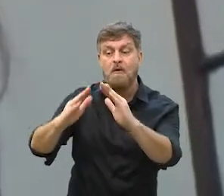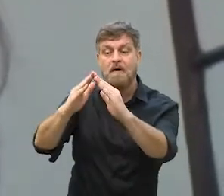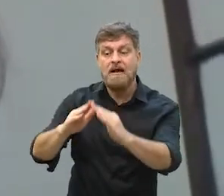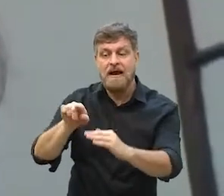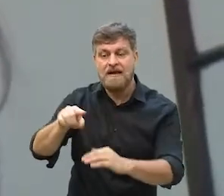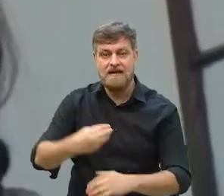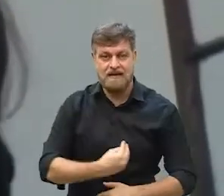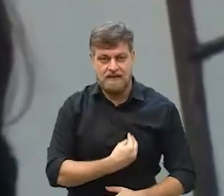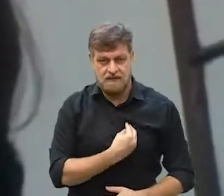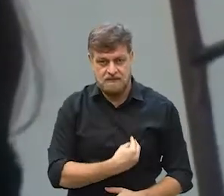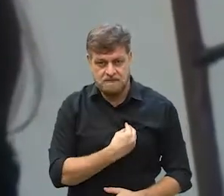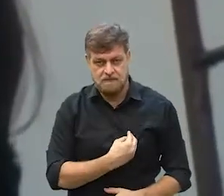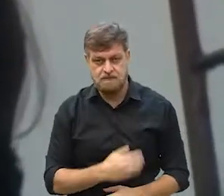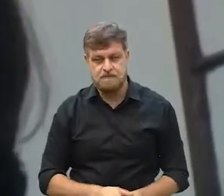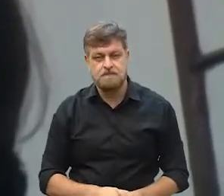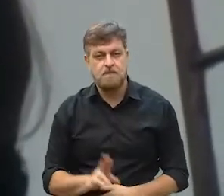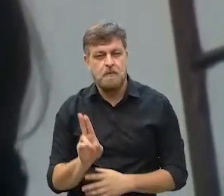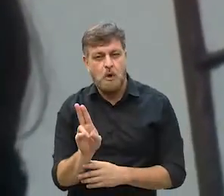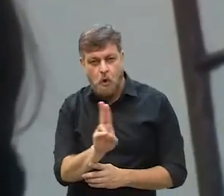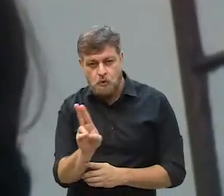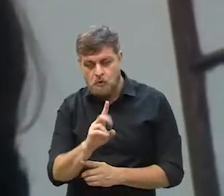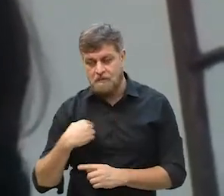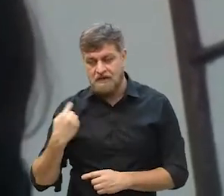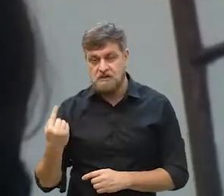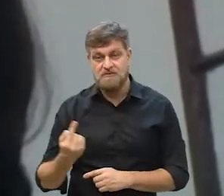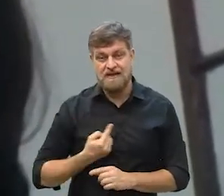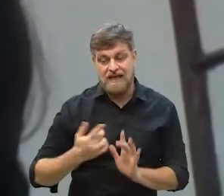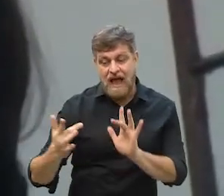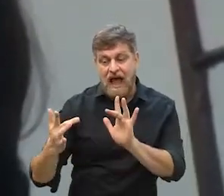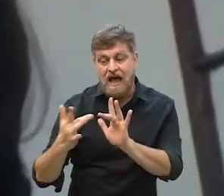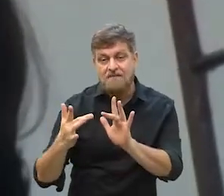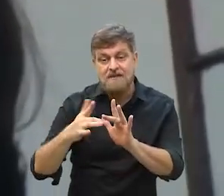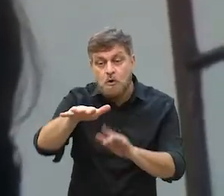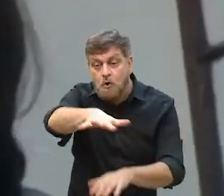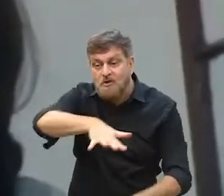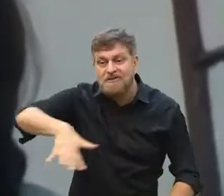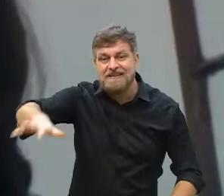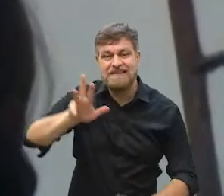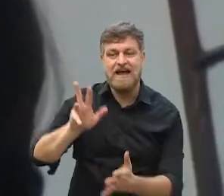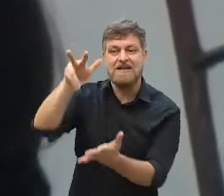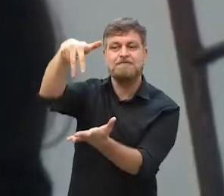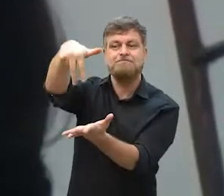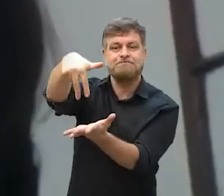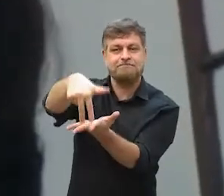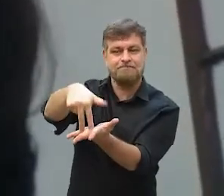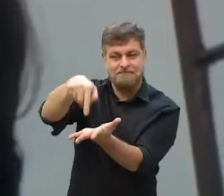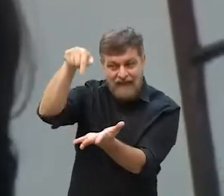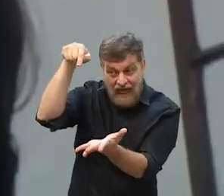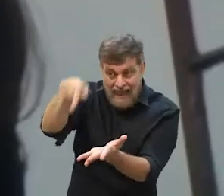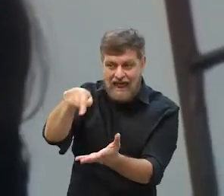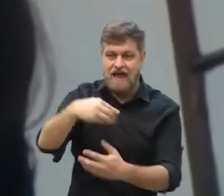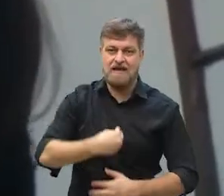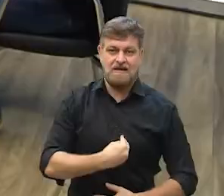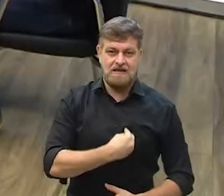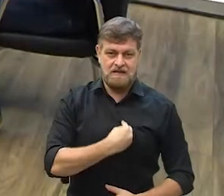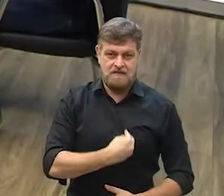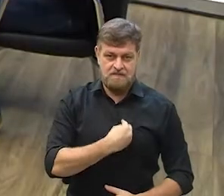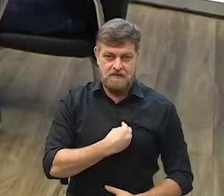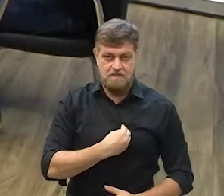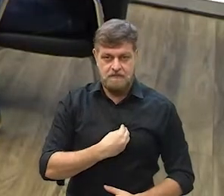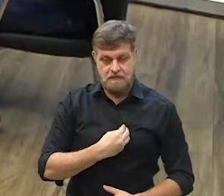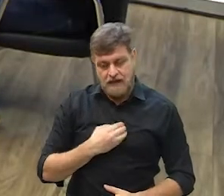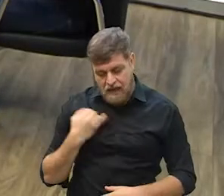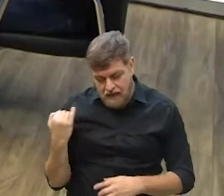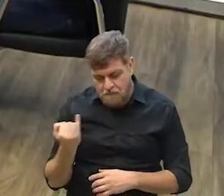nós chamamos isso, esse vínculo territorial, né? Essa territorialidade, e isso é uma questão